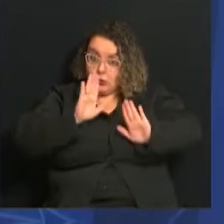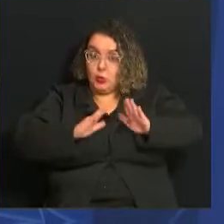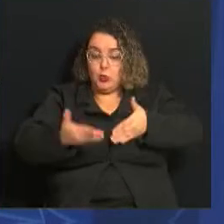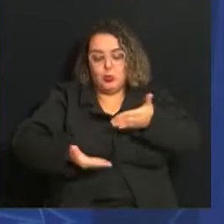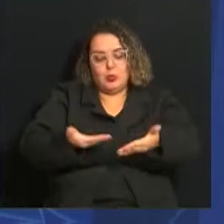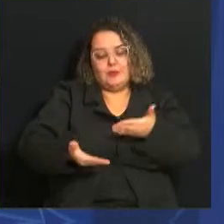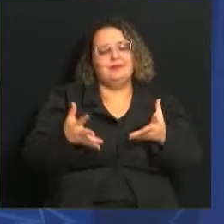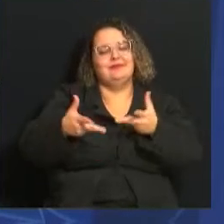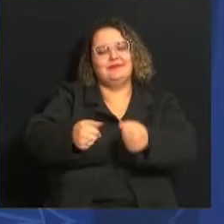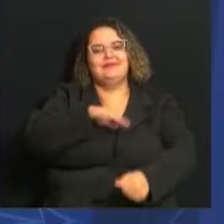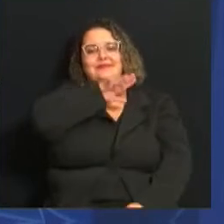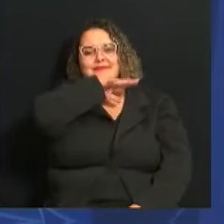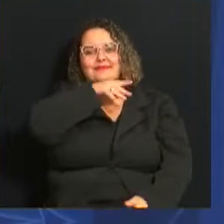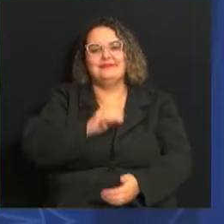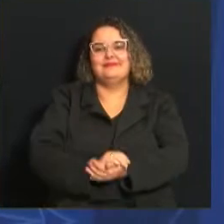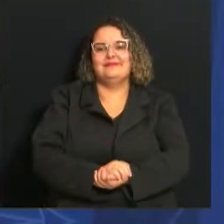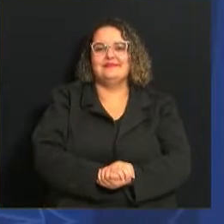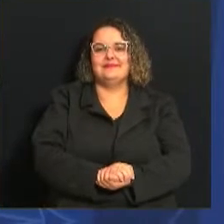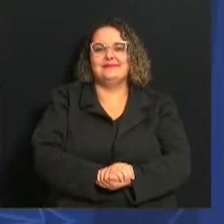bichos.